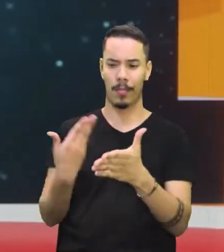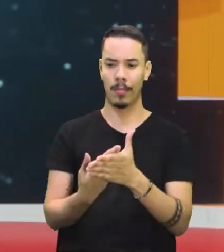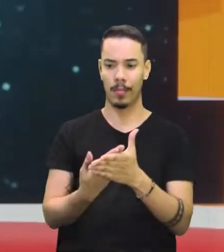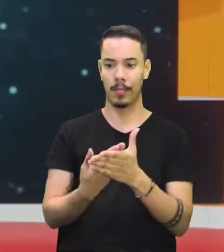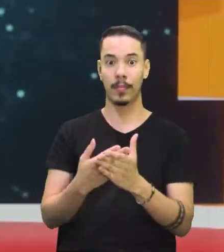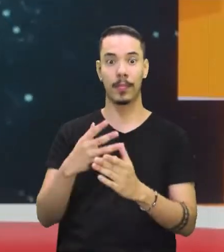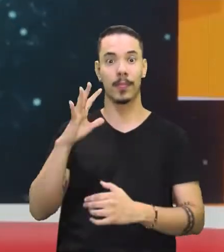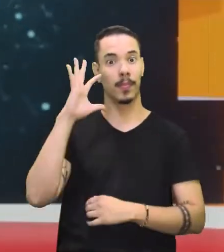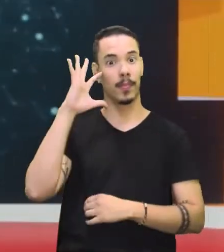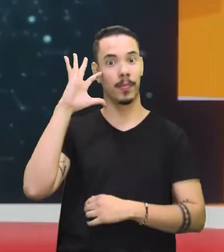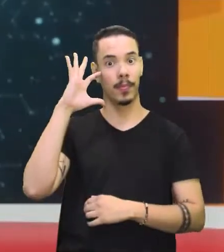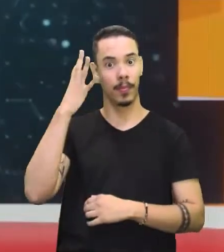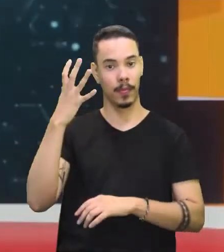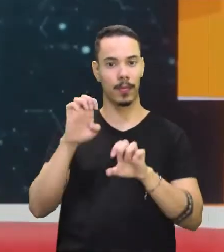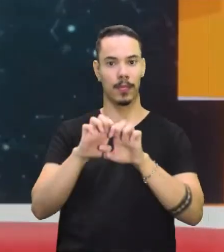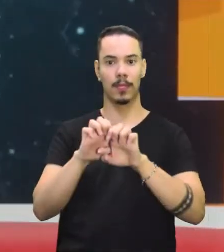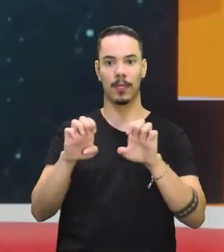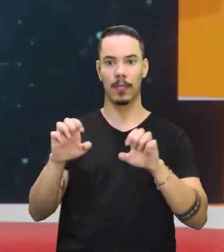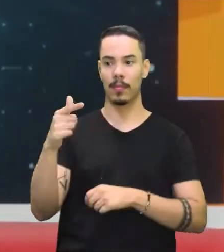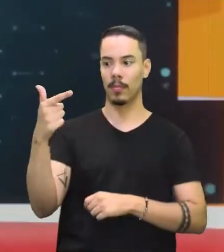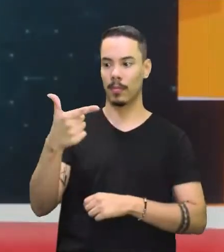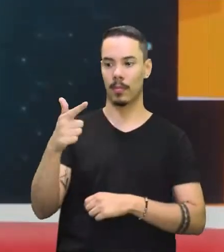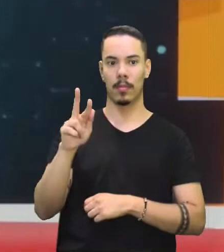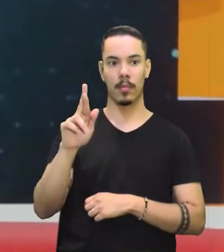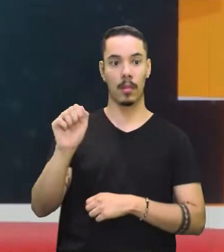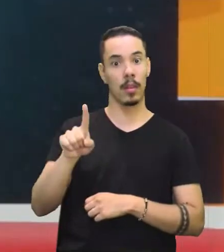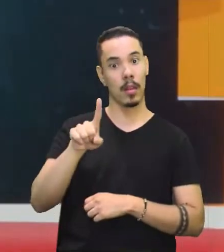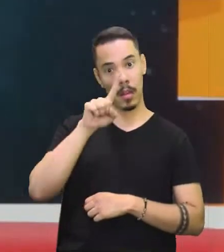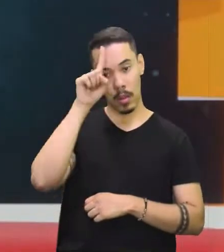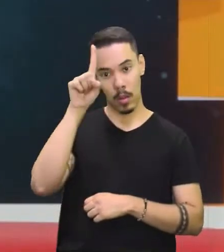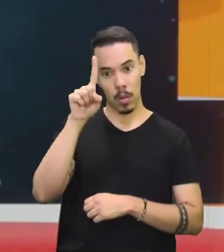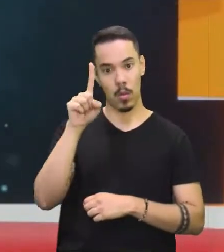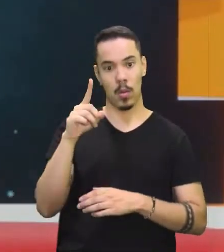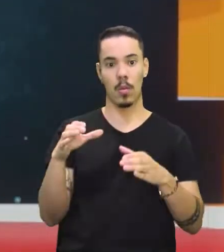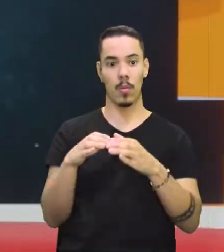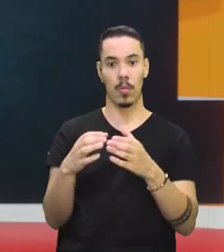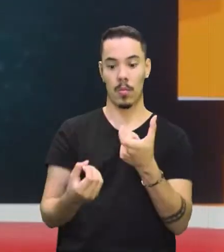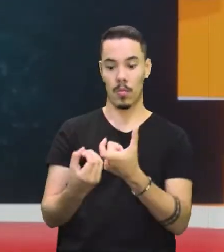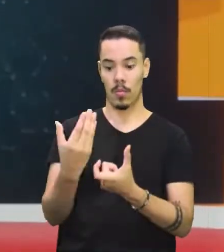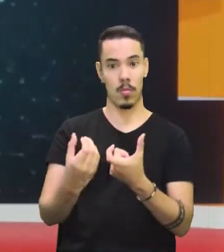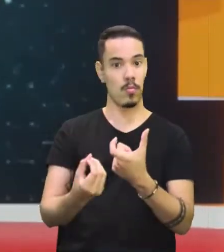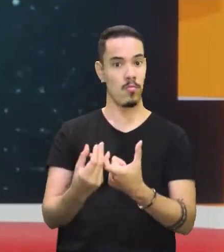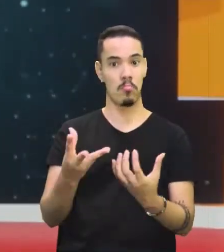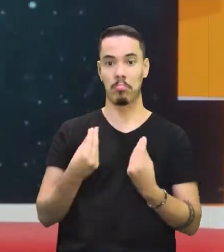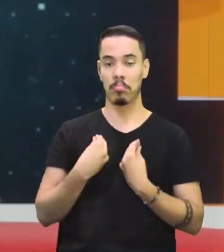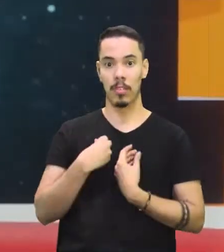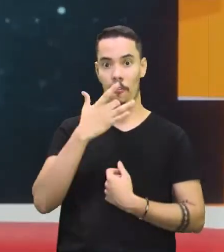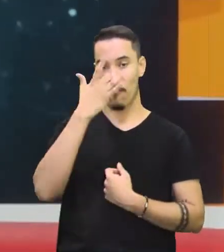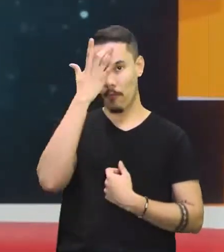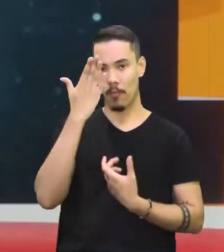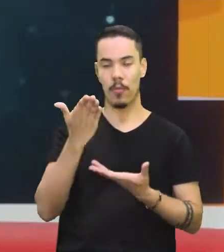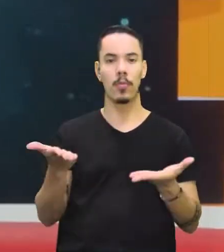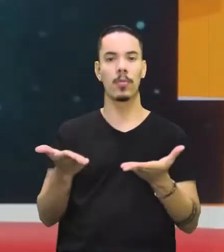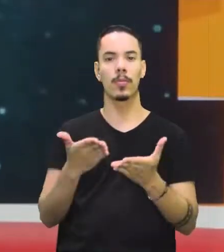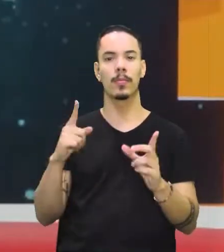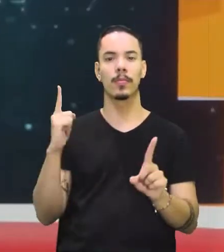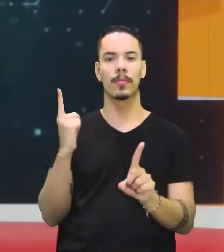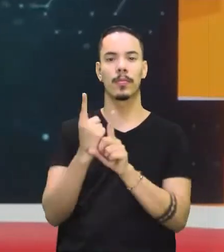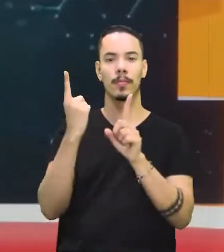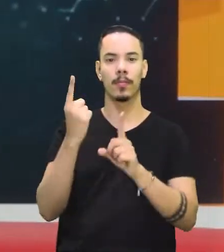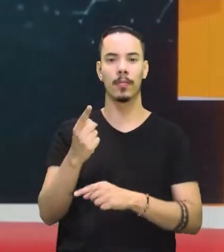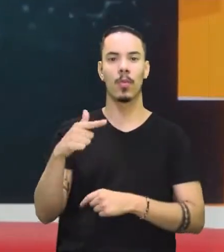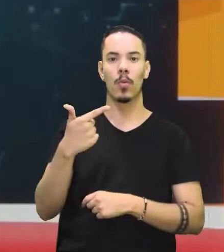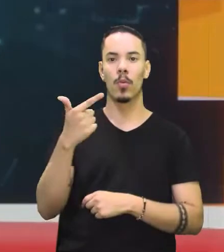equação do segundo grau, criou um algoritmo que nós chamamos de fórmula e ficou mais fácil. E hoje vamos descobrir um outro